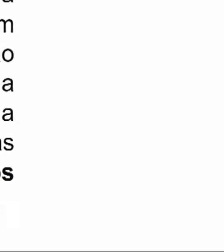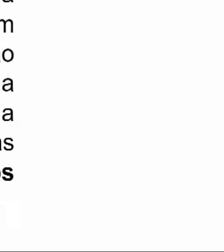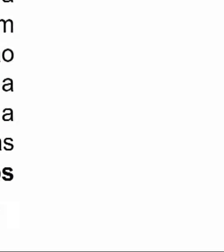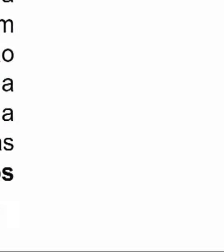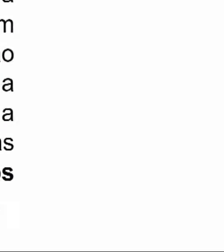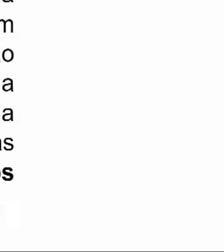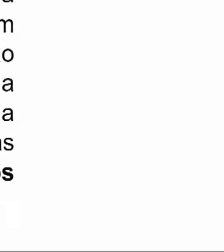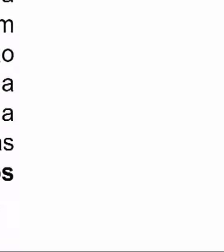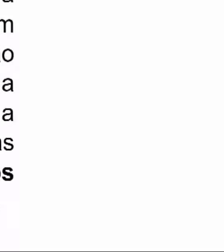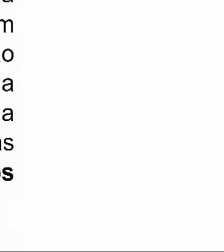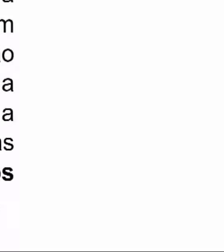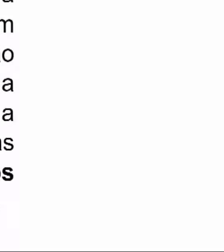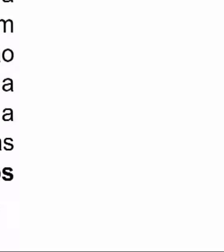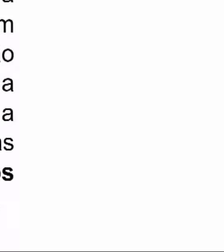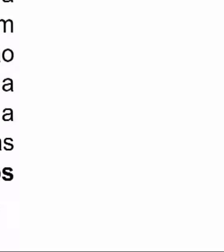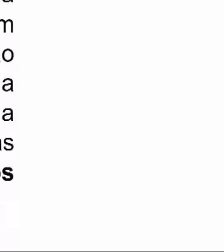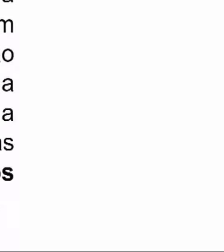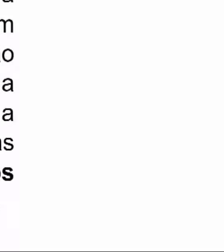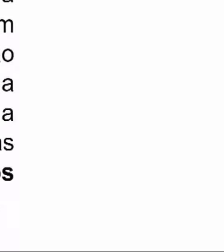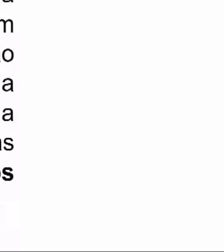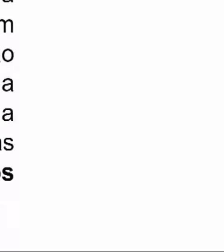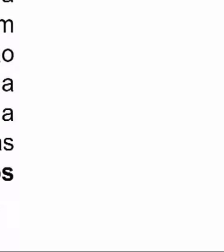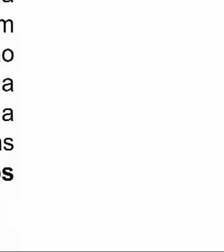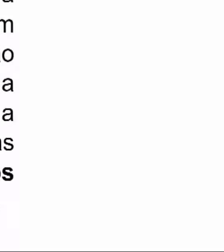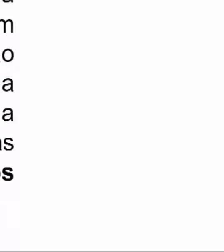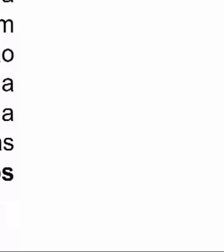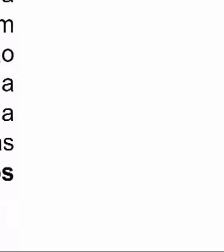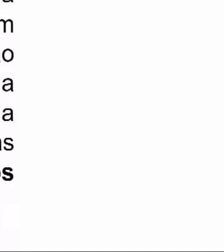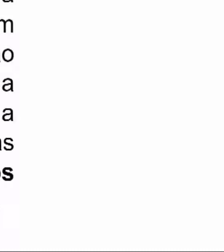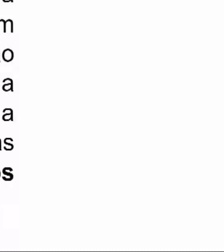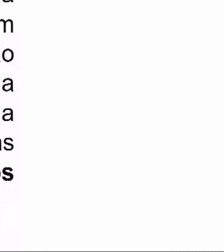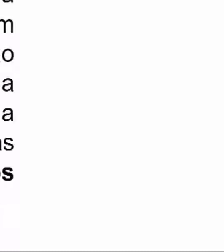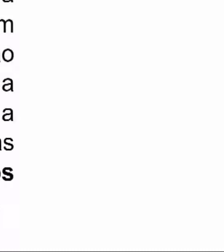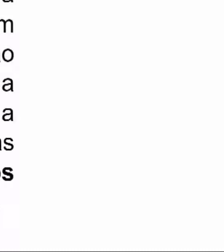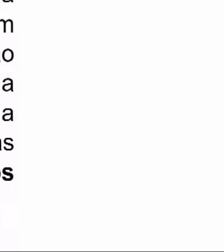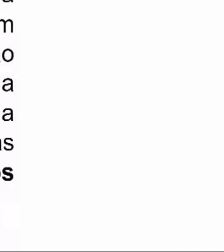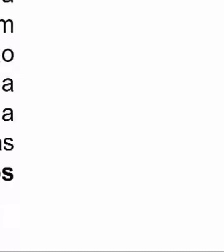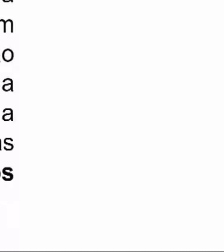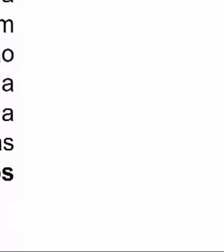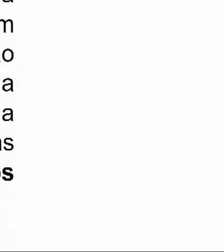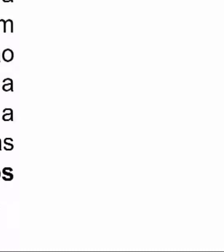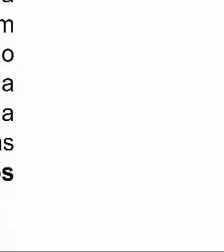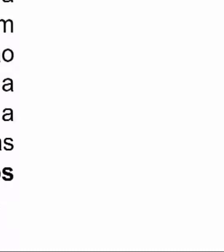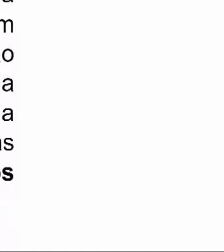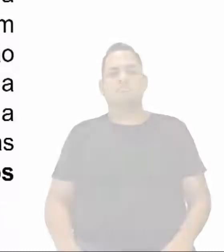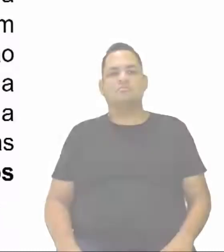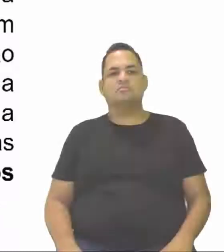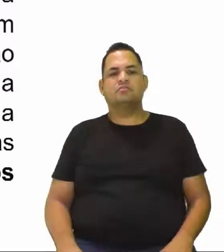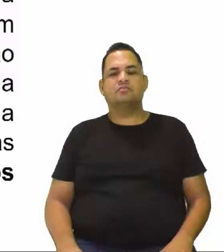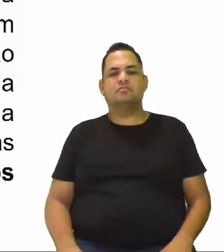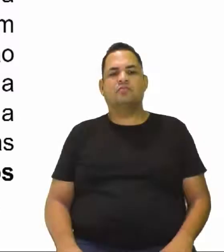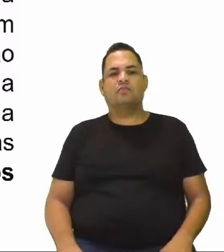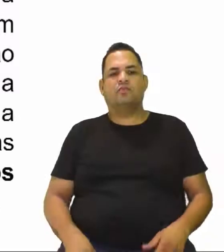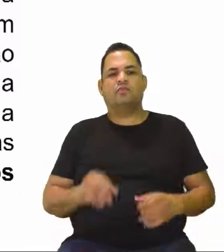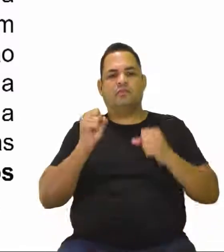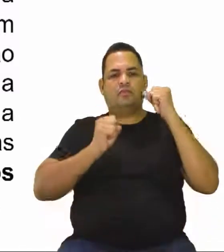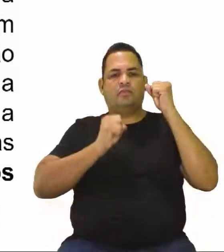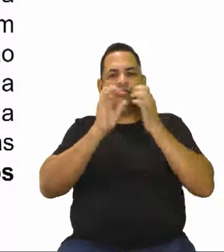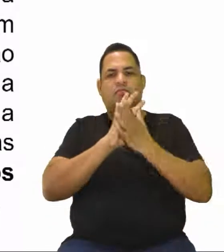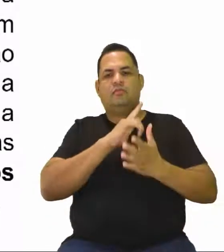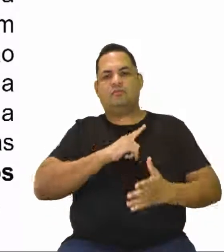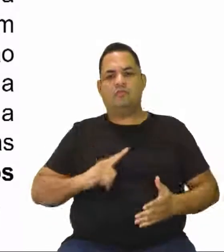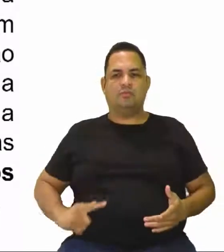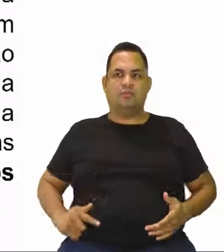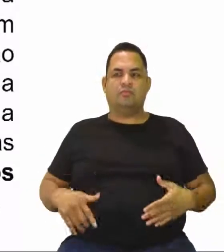ter. Entre as principais medidas adotadas pelo controle dos preços de produtos agrícolas e industriais pelo